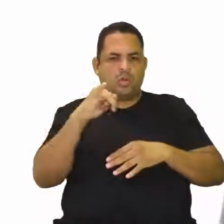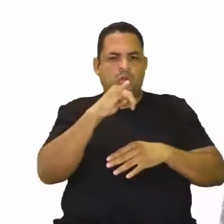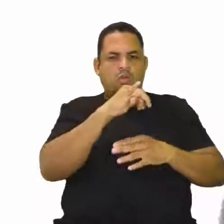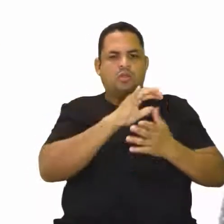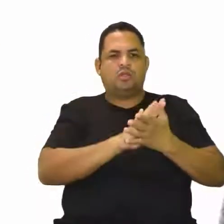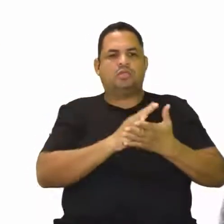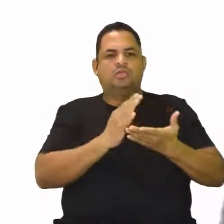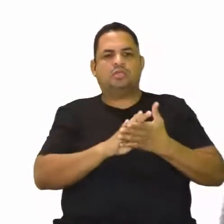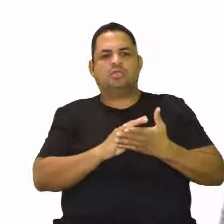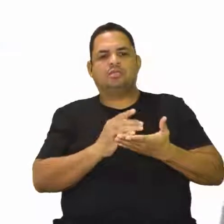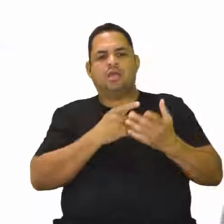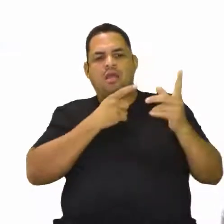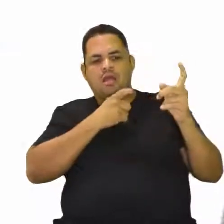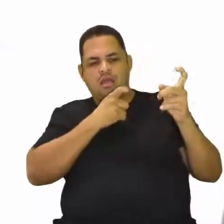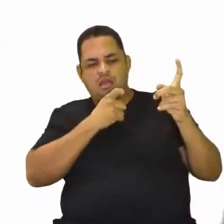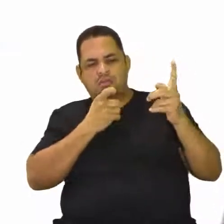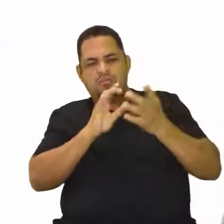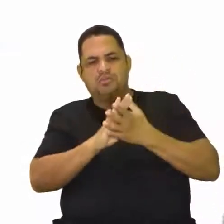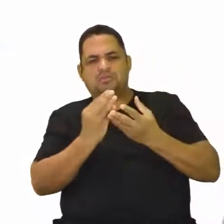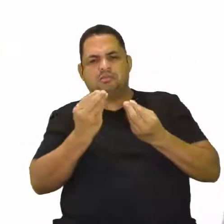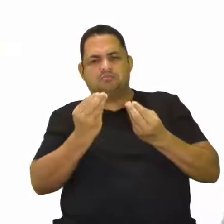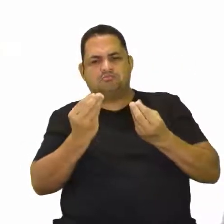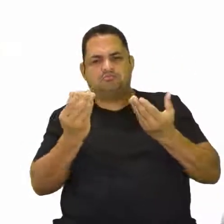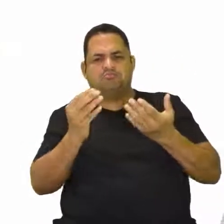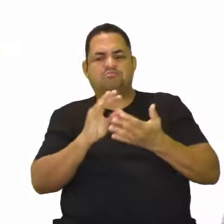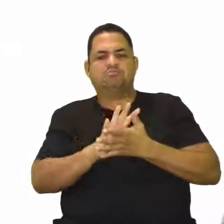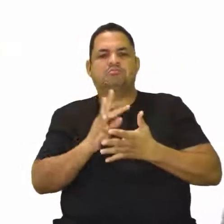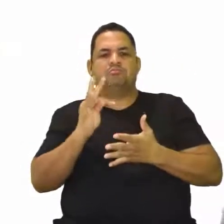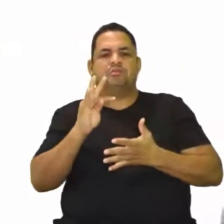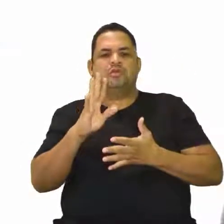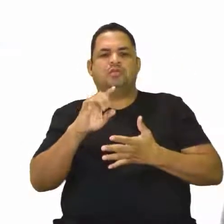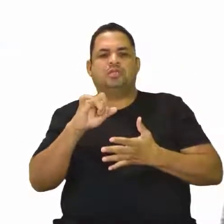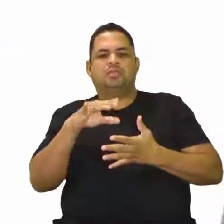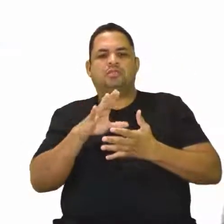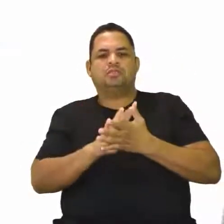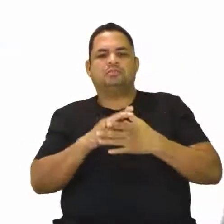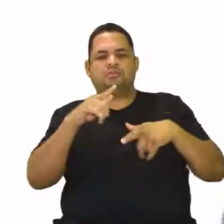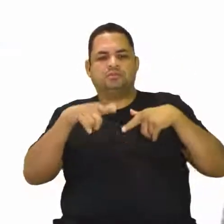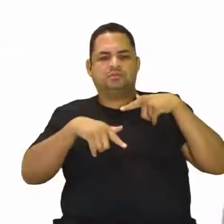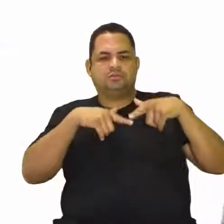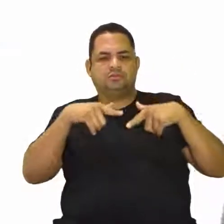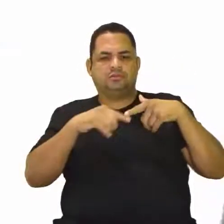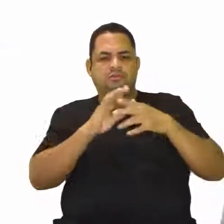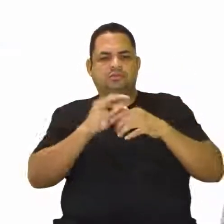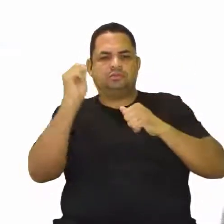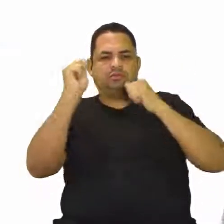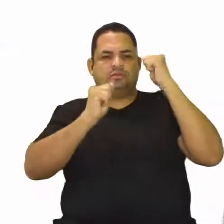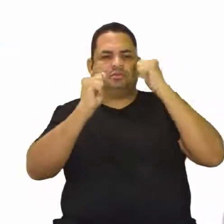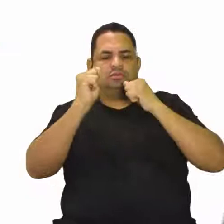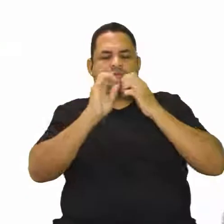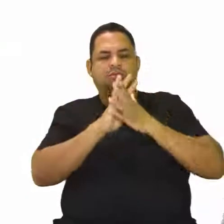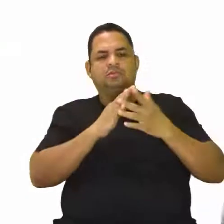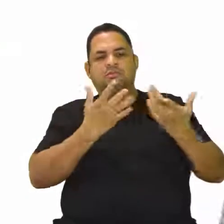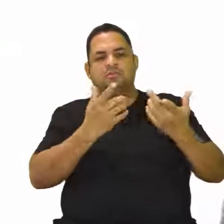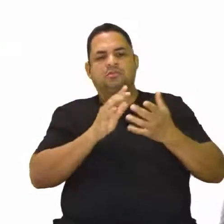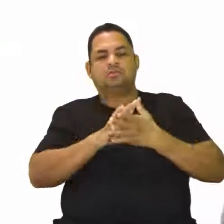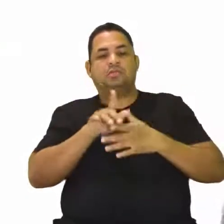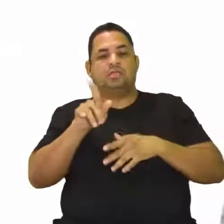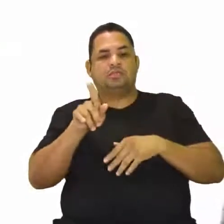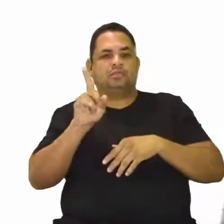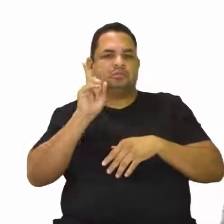toneladas de armamentos a foram produzidos pelas indústrias bélica